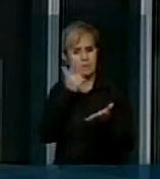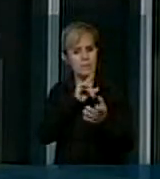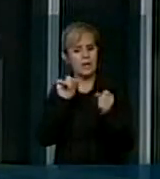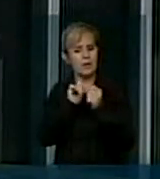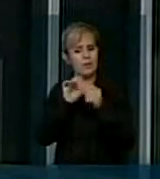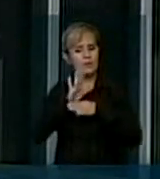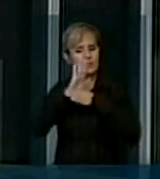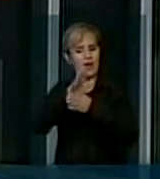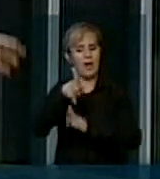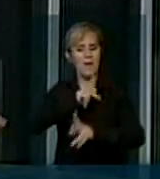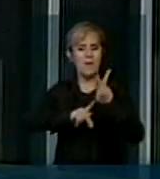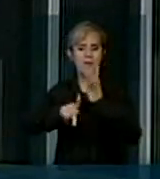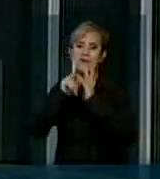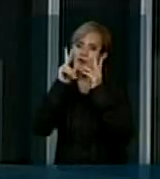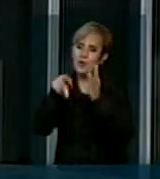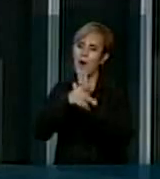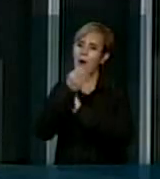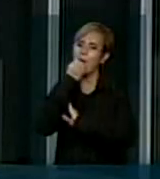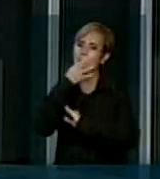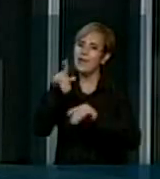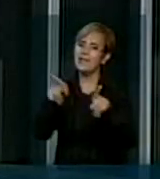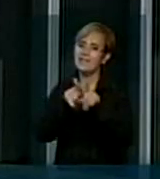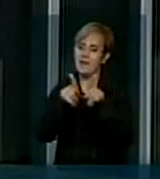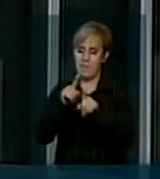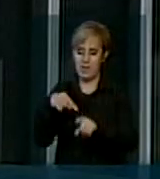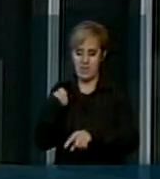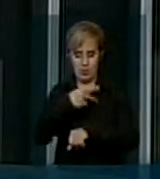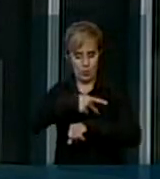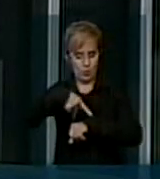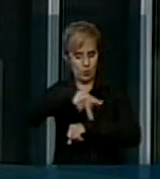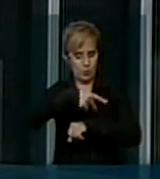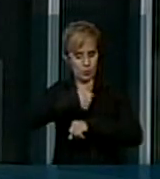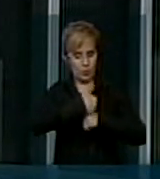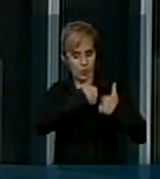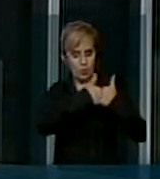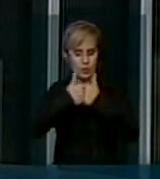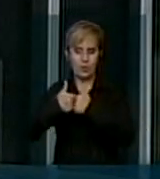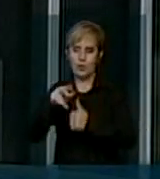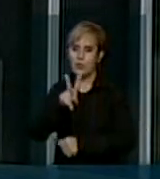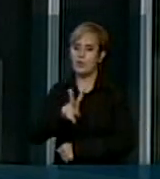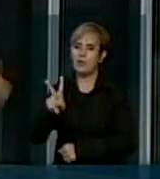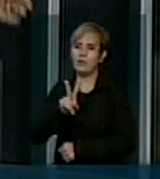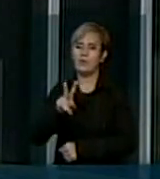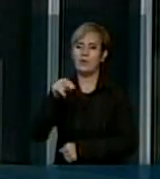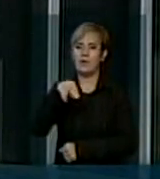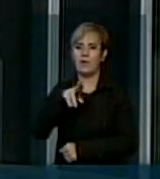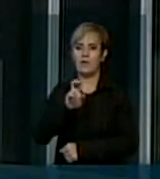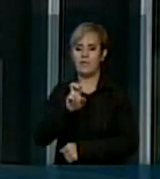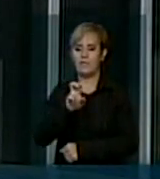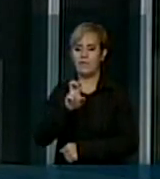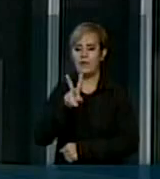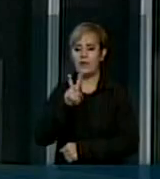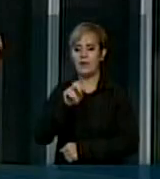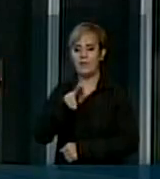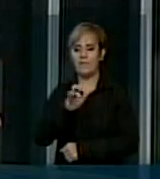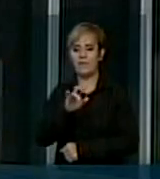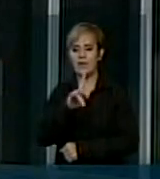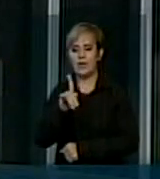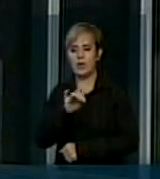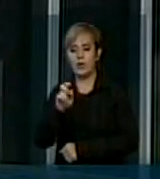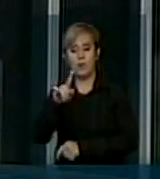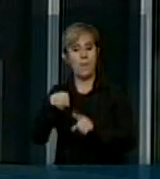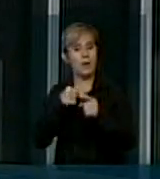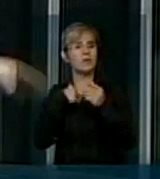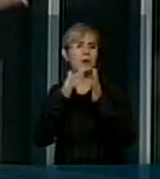assim como desejo o bem do nosso país irmão, a Venezuela. mas eu desejo aqui fazer um apelo veemente a